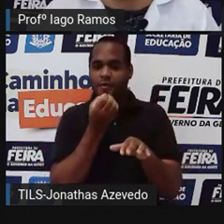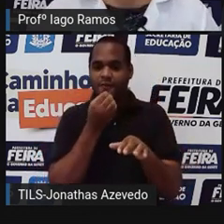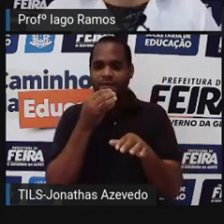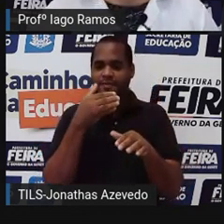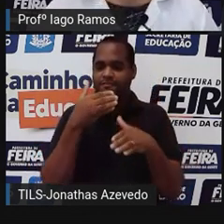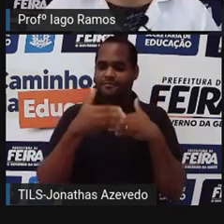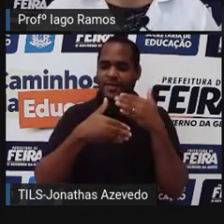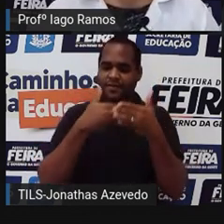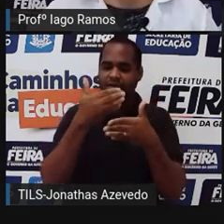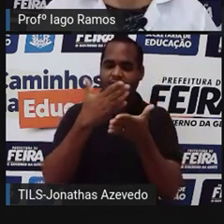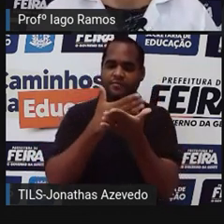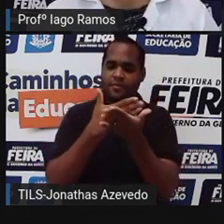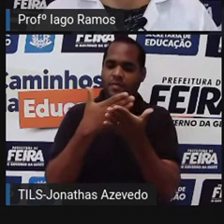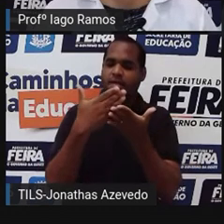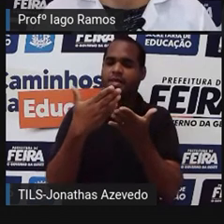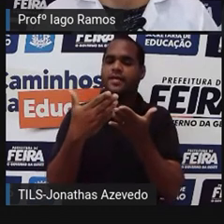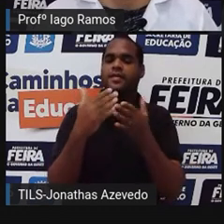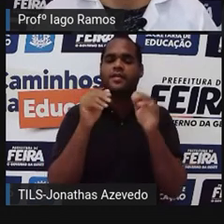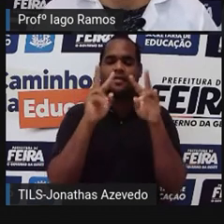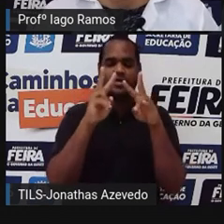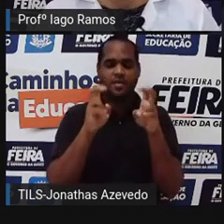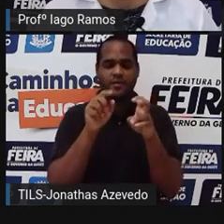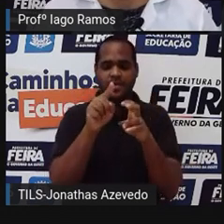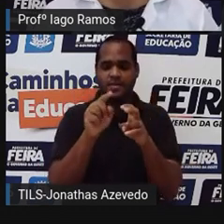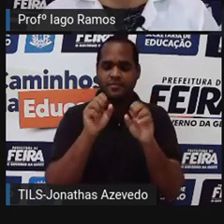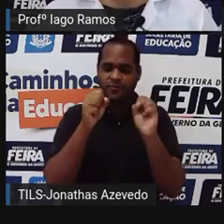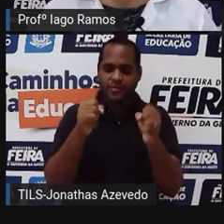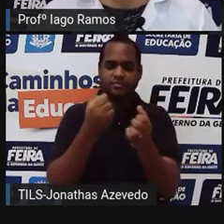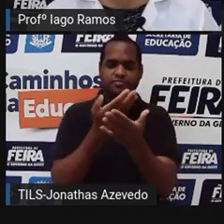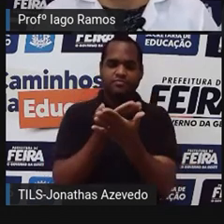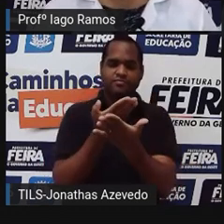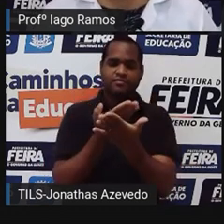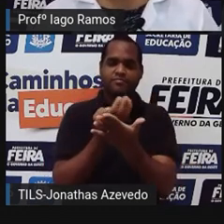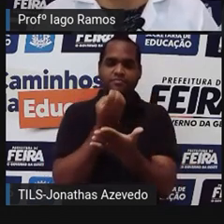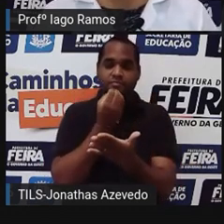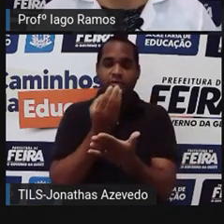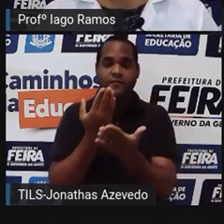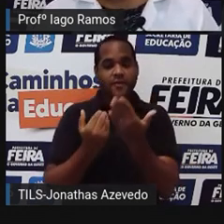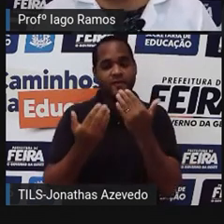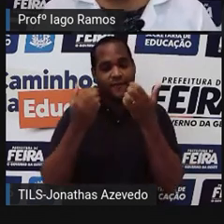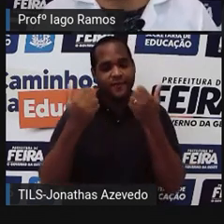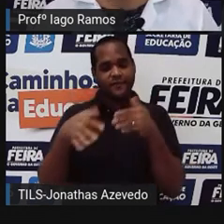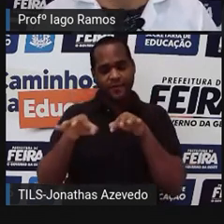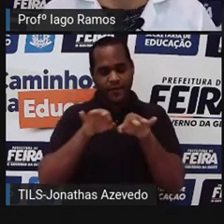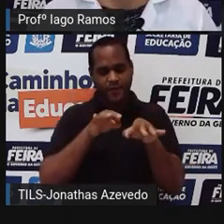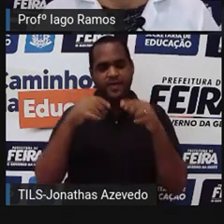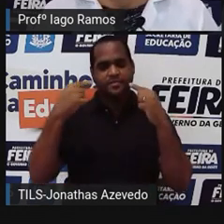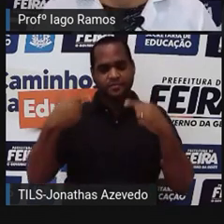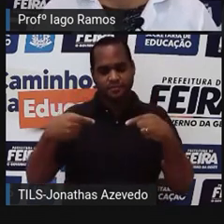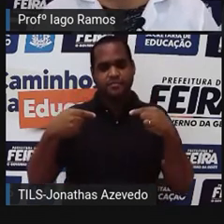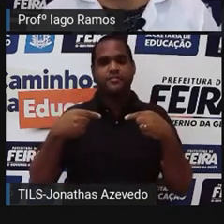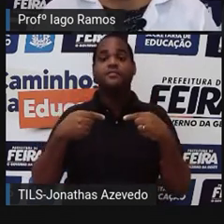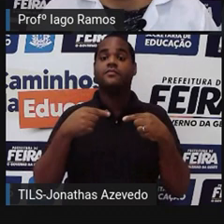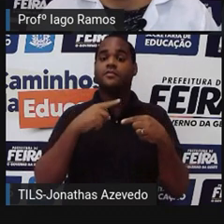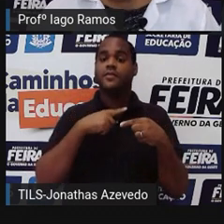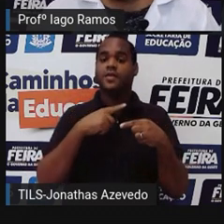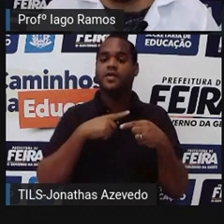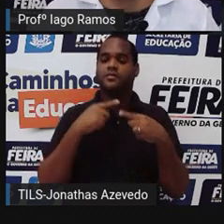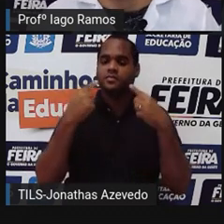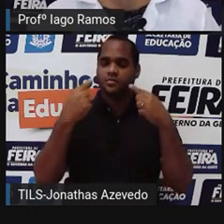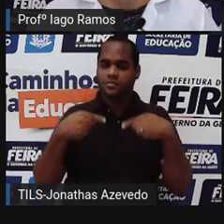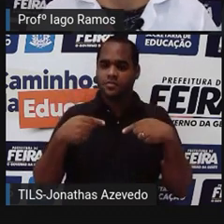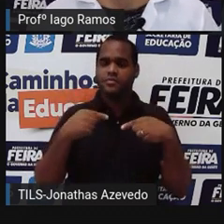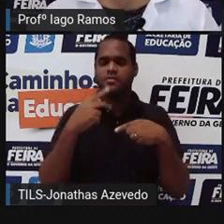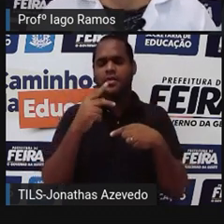a aula pensando nesse tema que a gente vai estudar, vamos, né, resolver aqui um desafio, tá? Não é um desafio